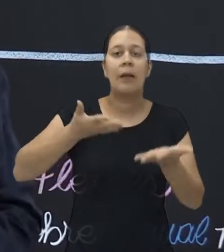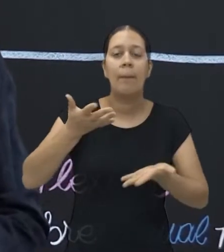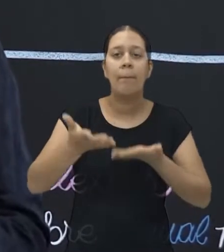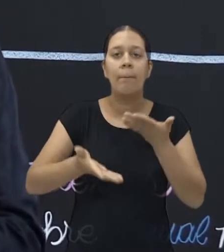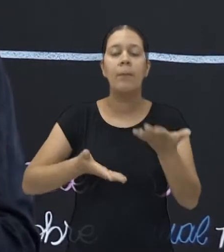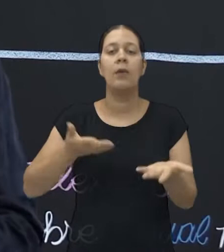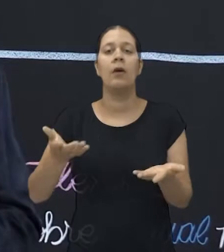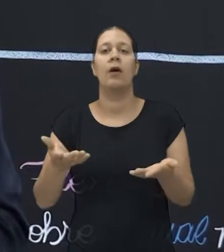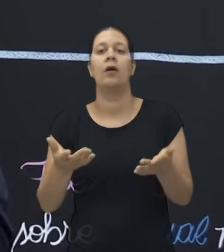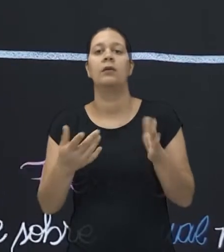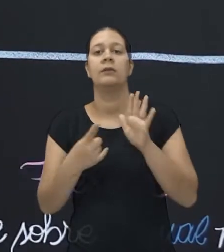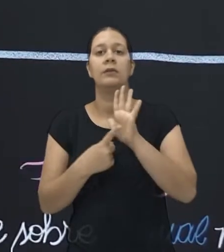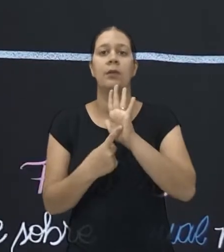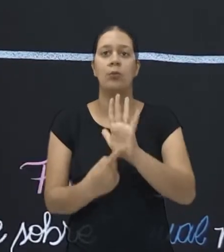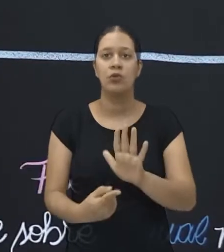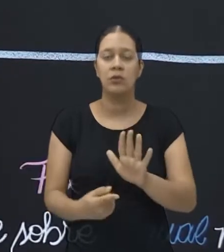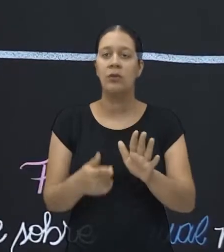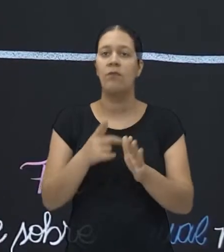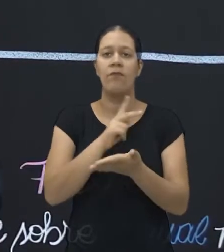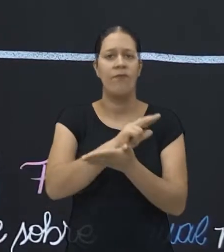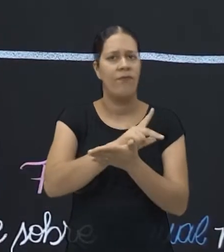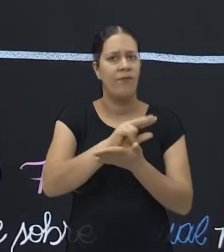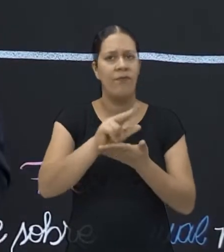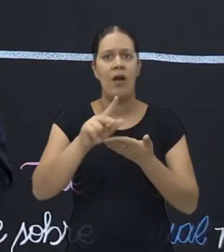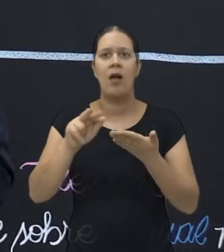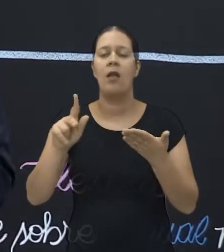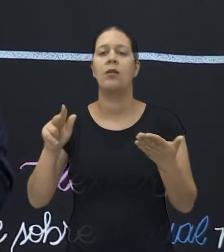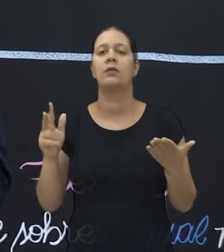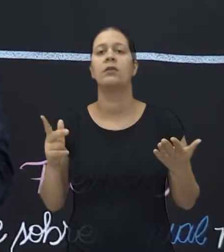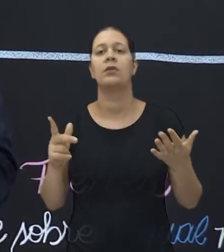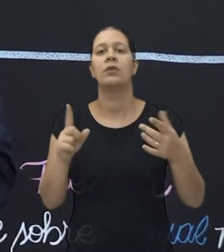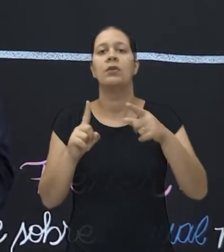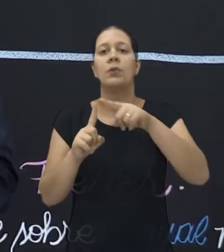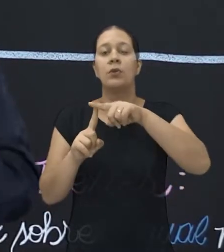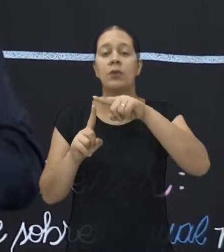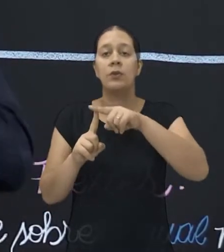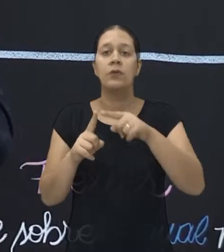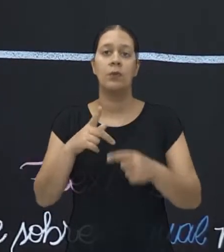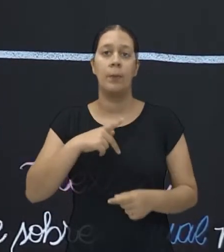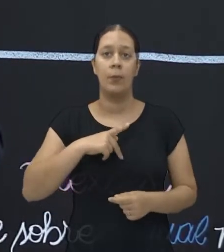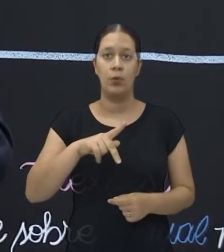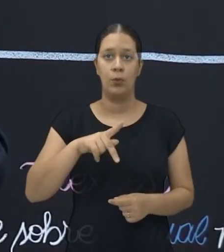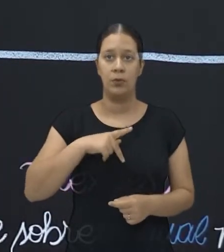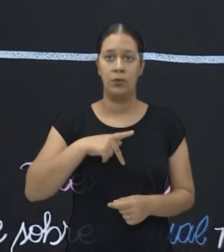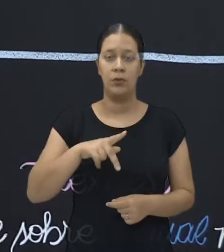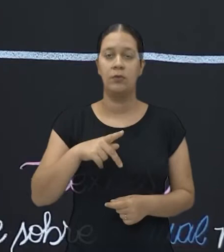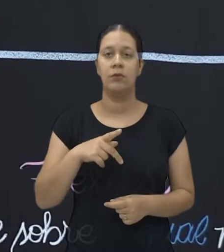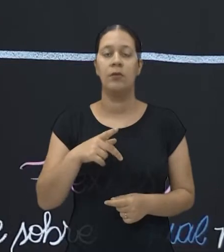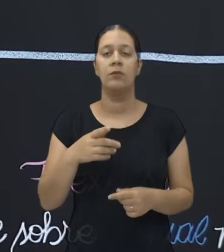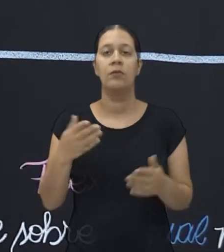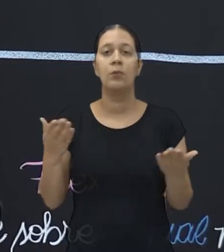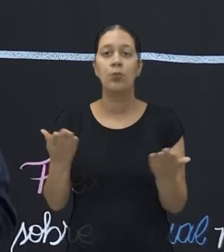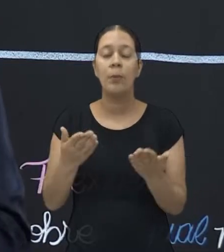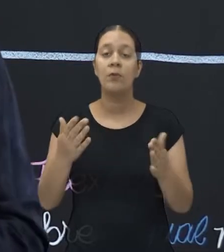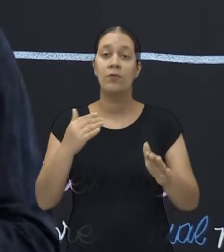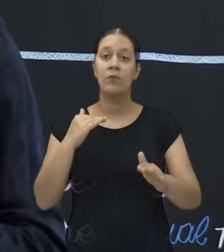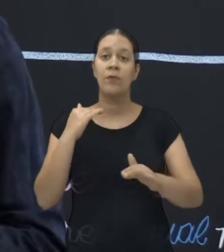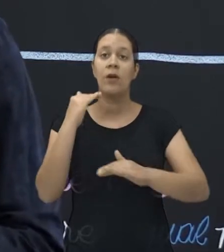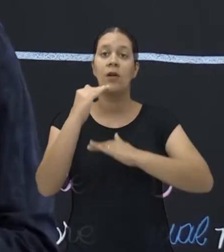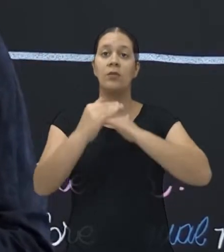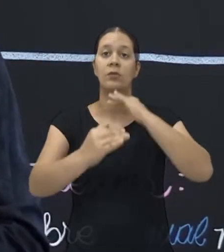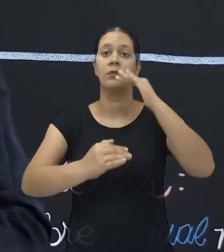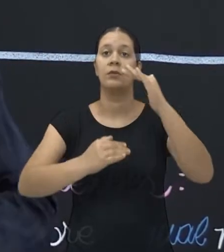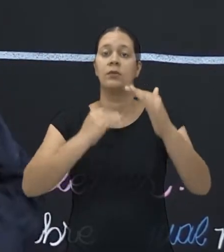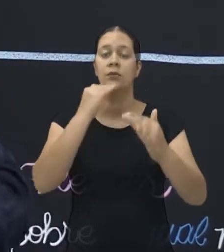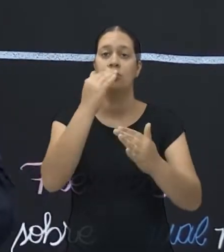indefinidos, demonstrativos, enfim, são diversos os tipos de pronome. A partir do momento que a gente vai avançando no estudo da